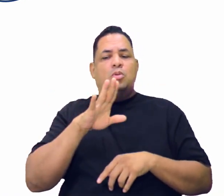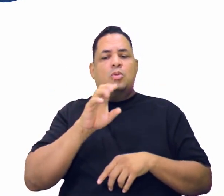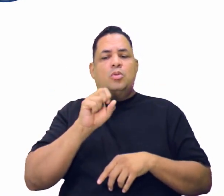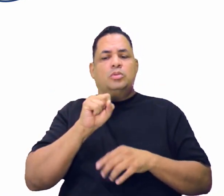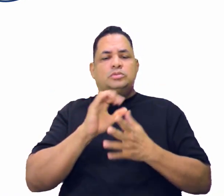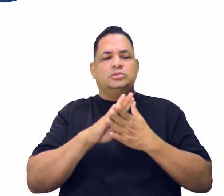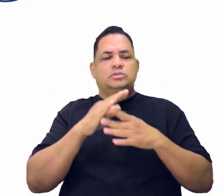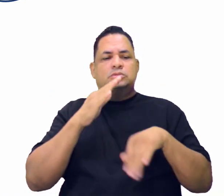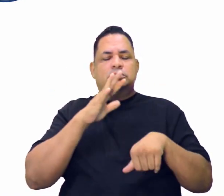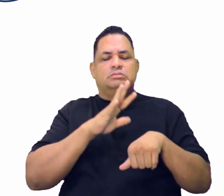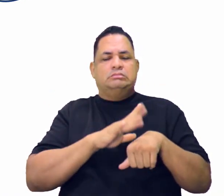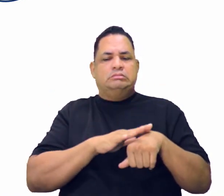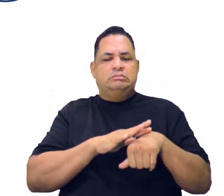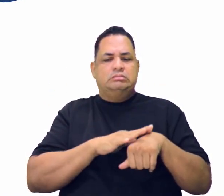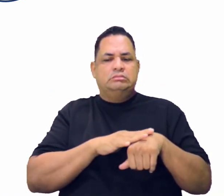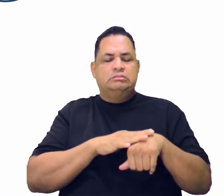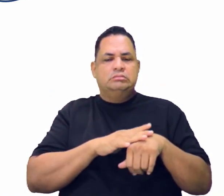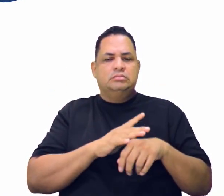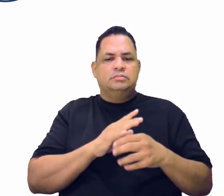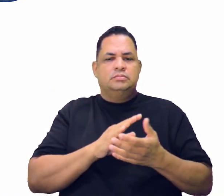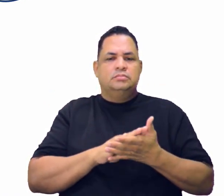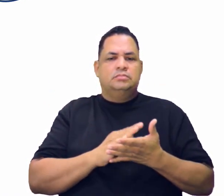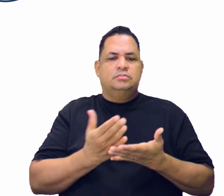eu estava doente.